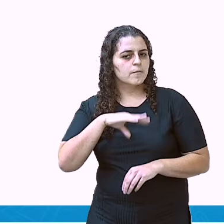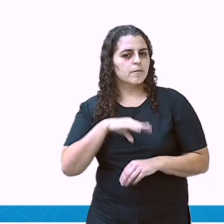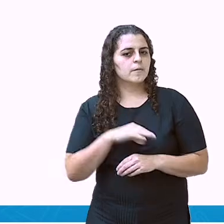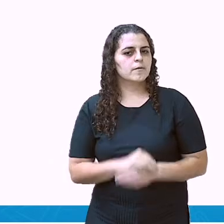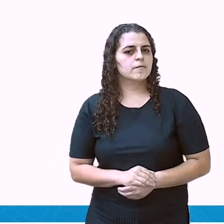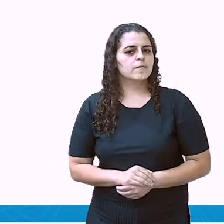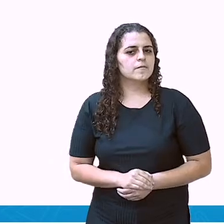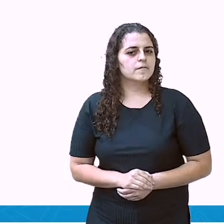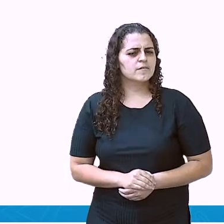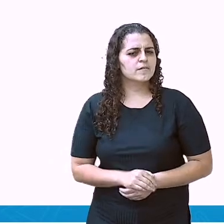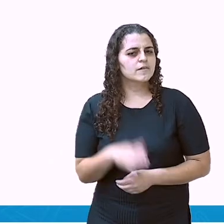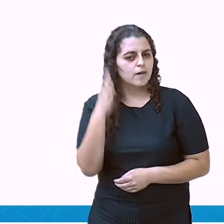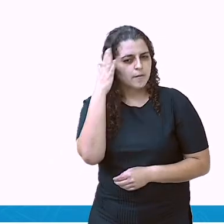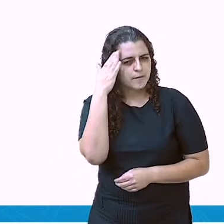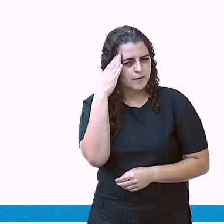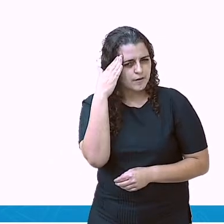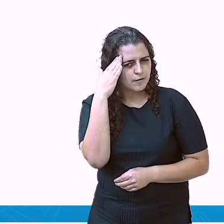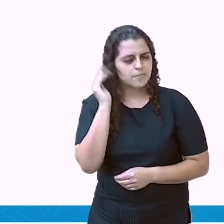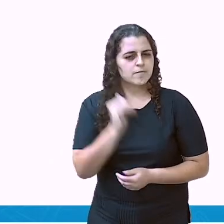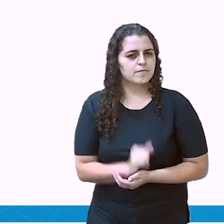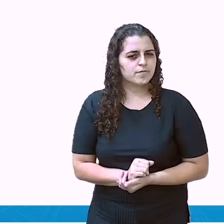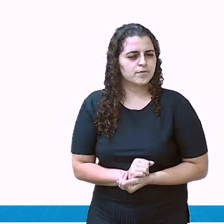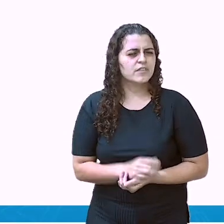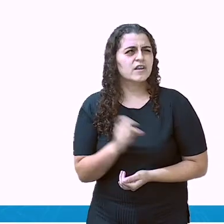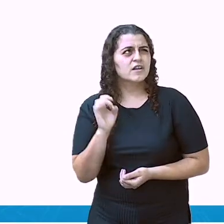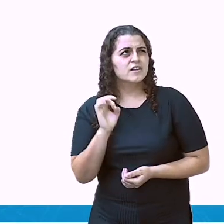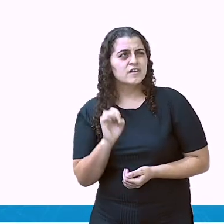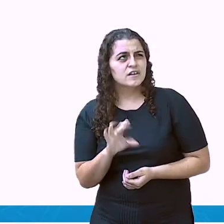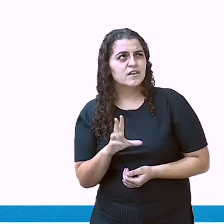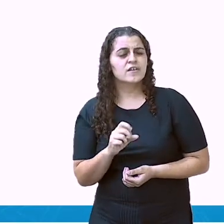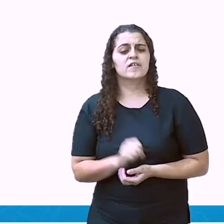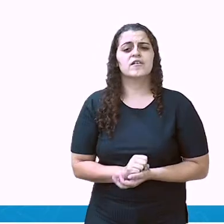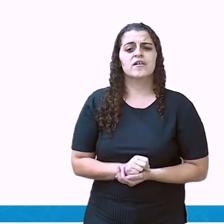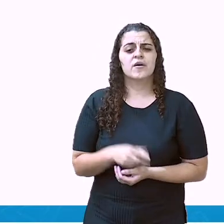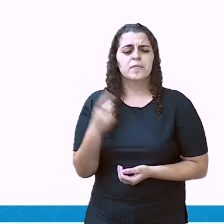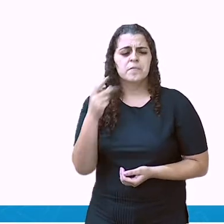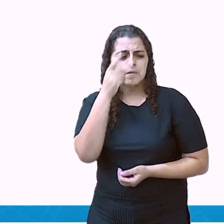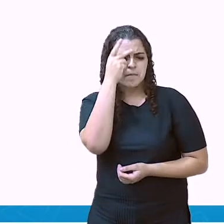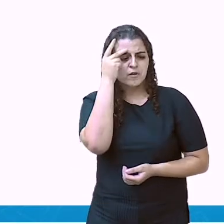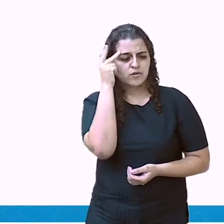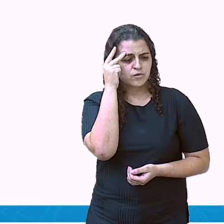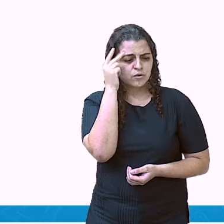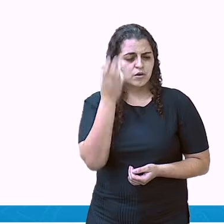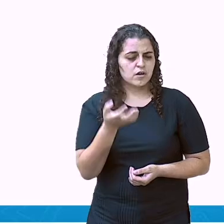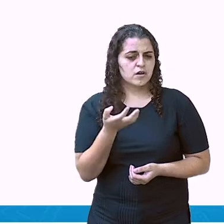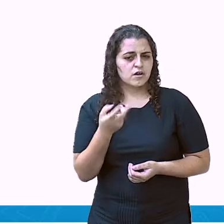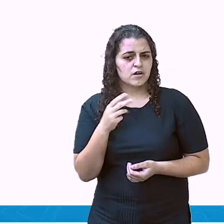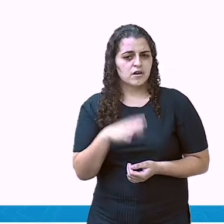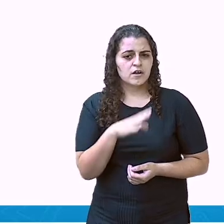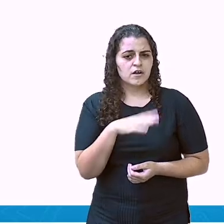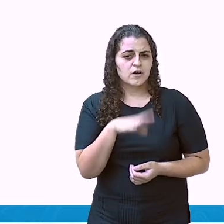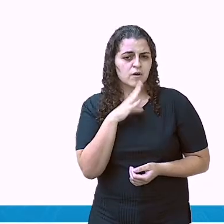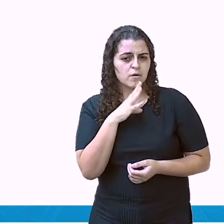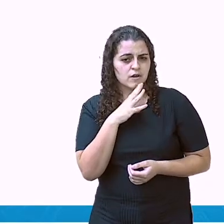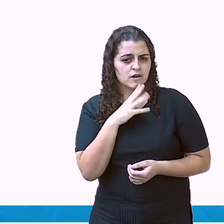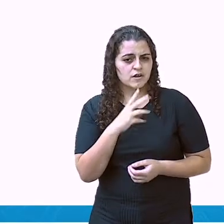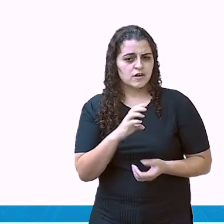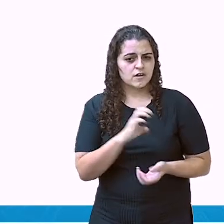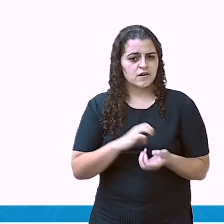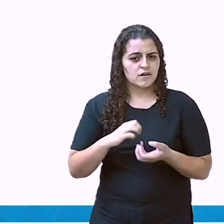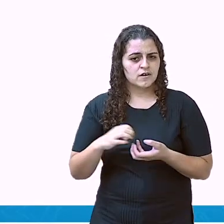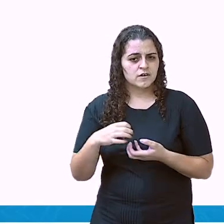língua. Então, se algum dia alguém resolver ir conhecer a